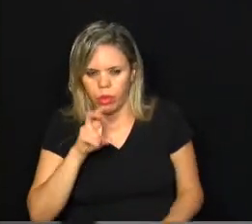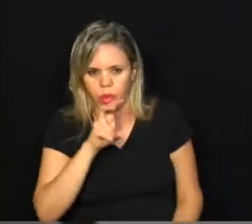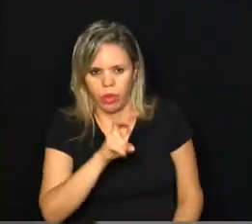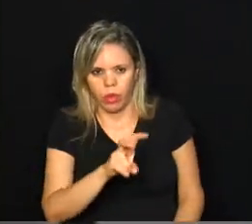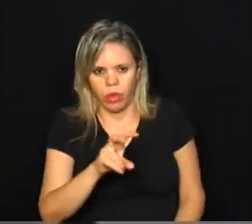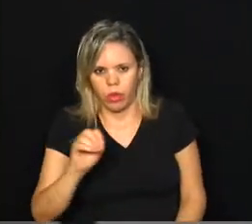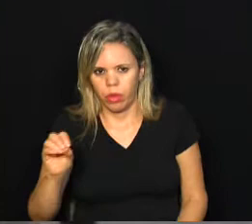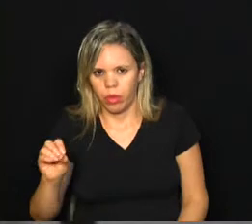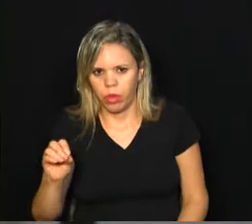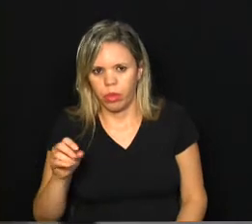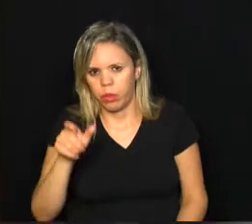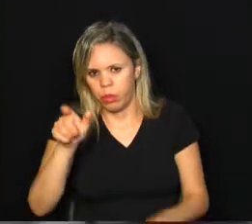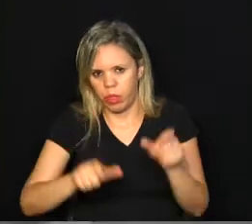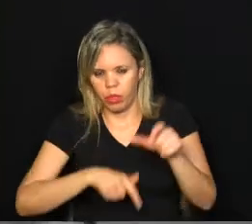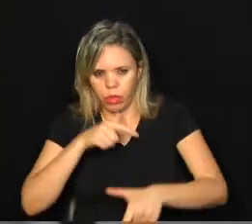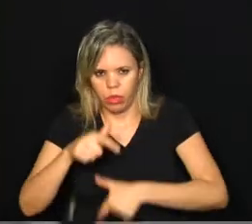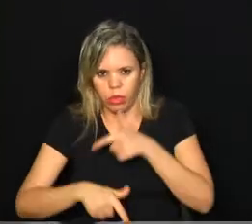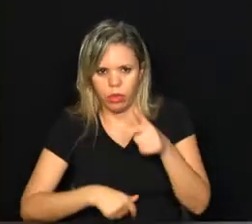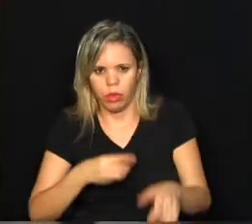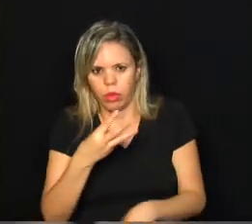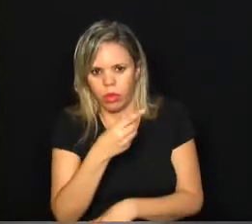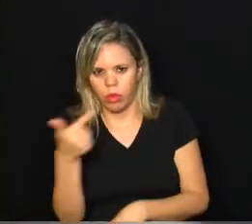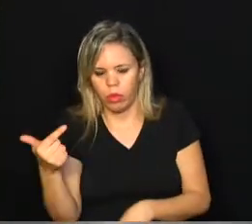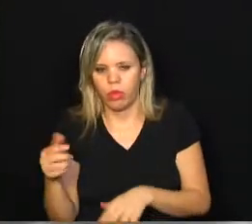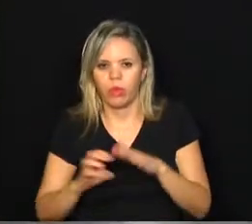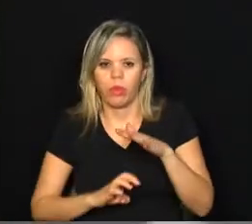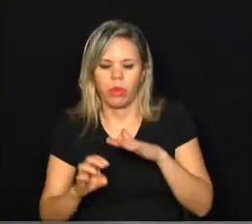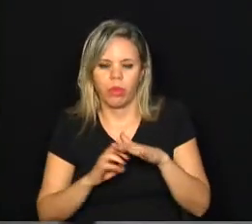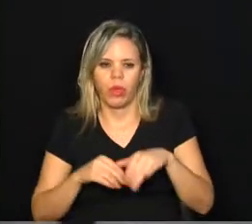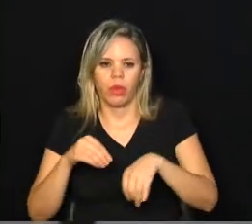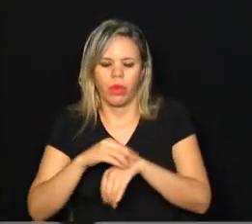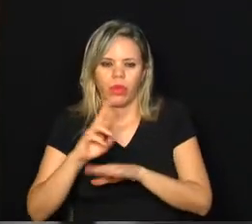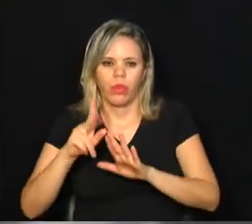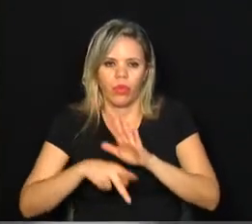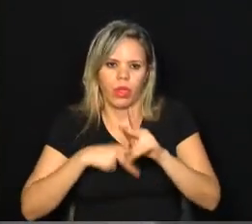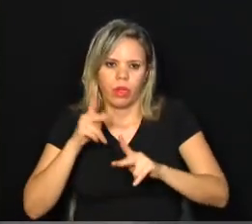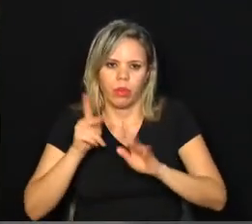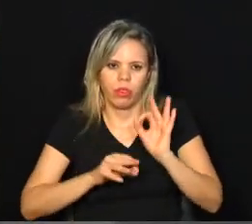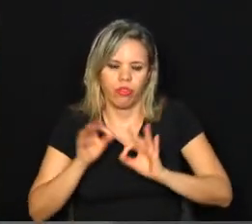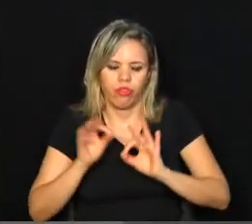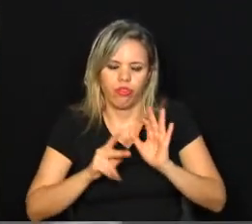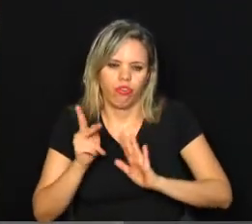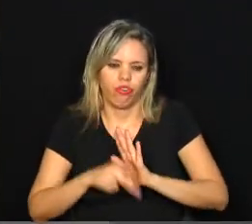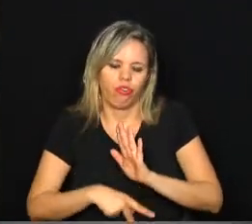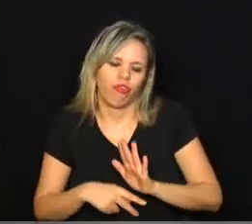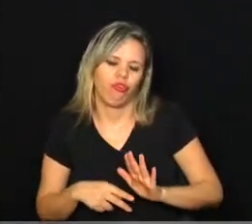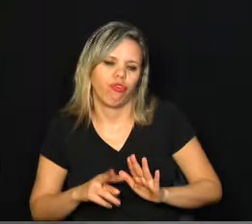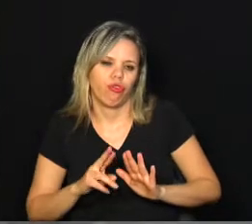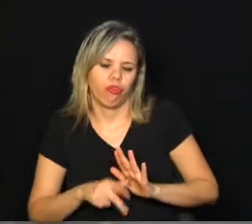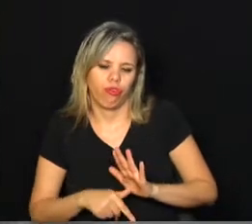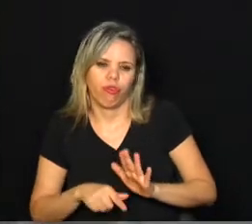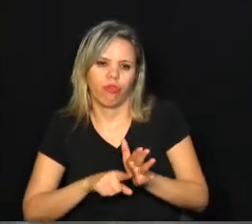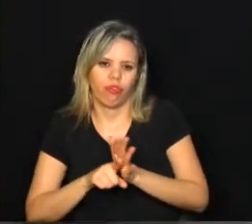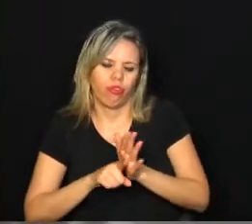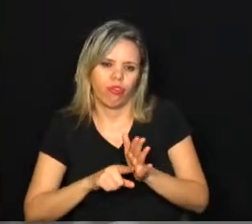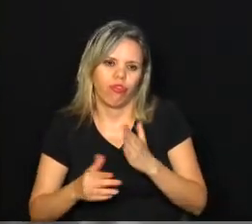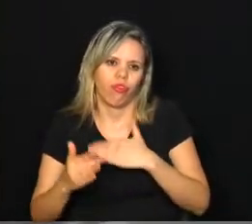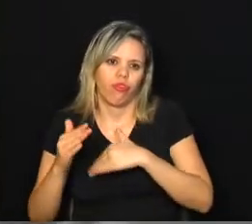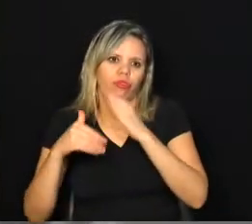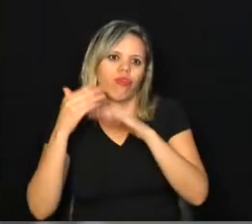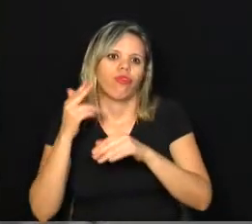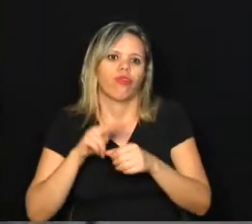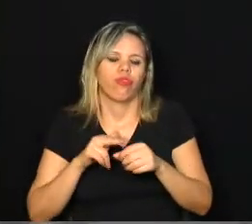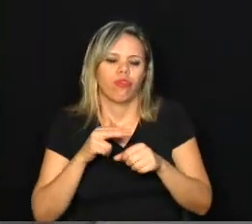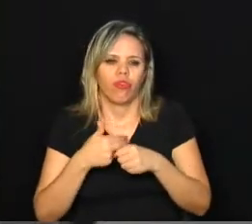cerca de 500 pessoas trabalhando, 32 empresas, vários projetos. Projetos de pesquisa e desenvolvimento com a